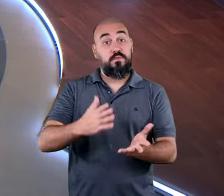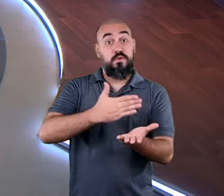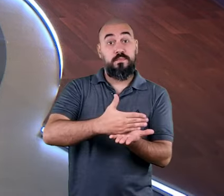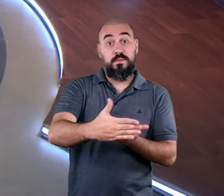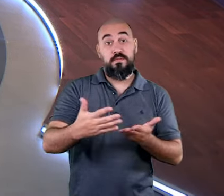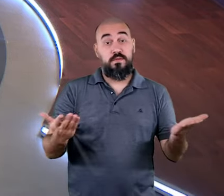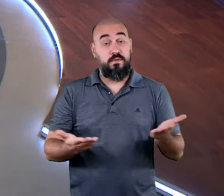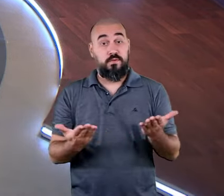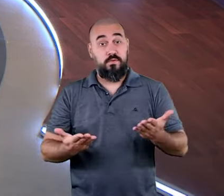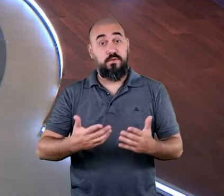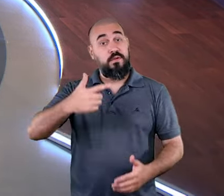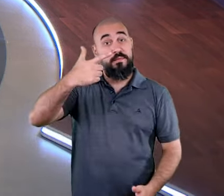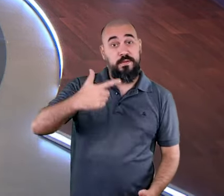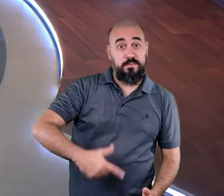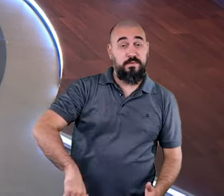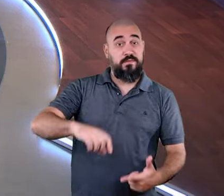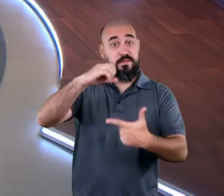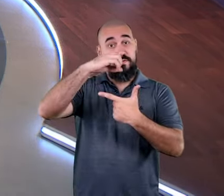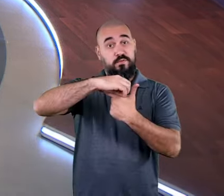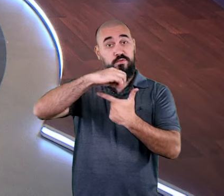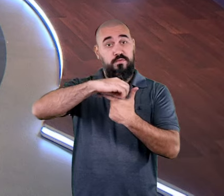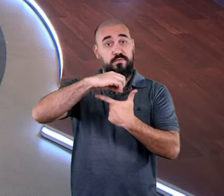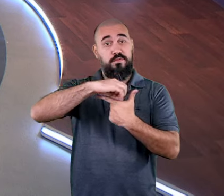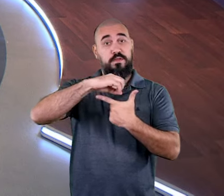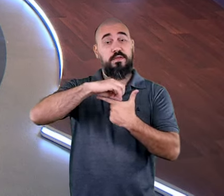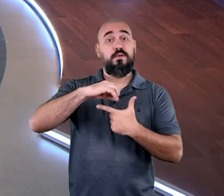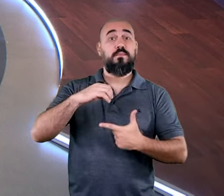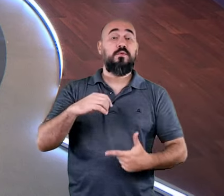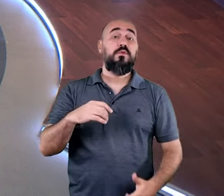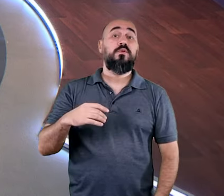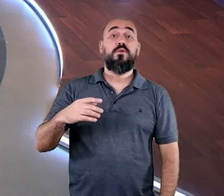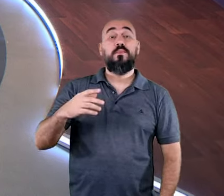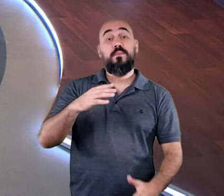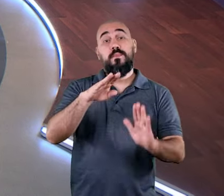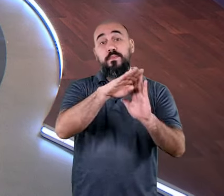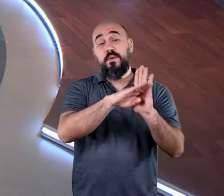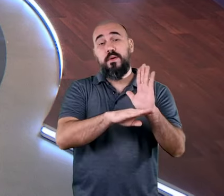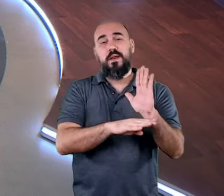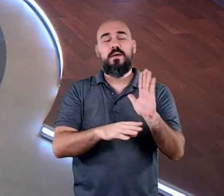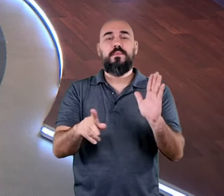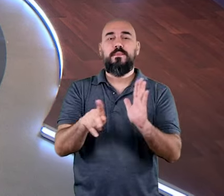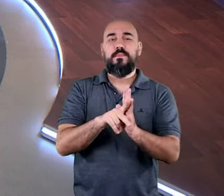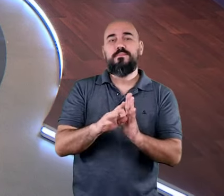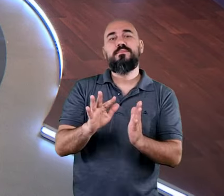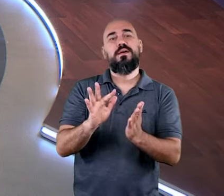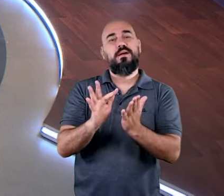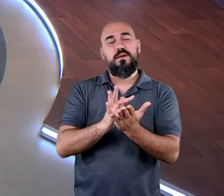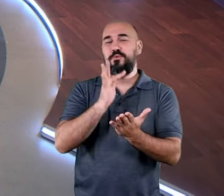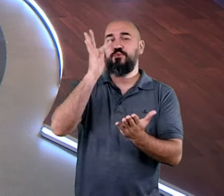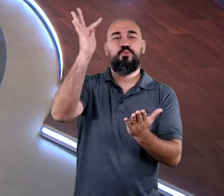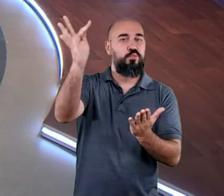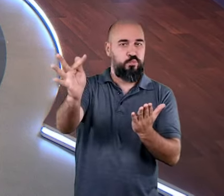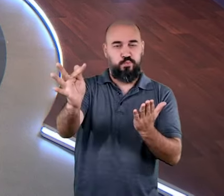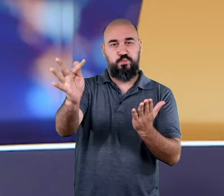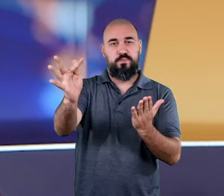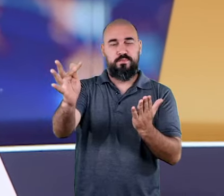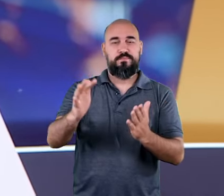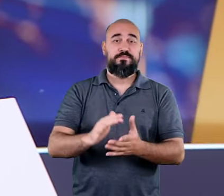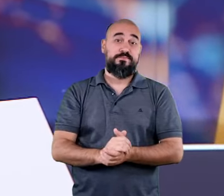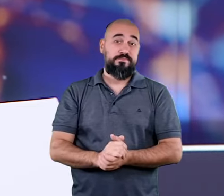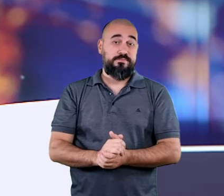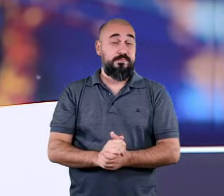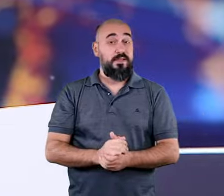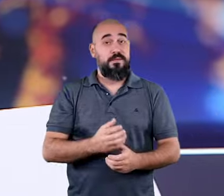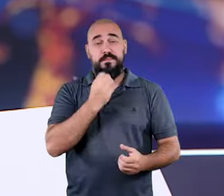Começando agora, mais uma vez, na tela da TV Novo Tempo, o programa A Arena do Futuro.